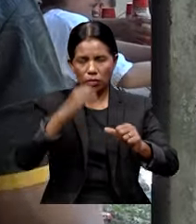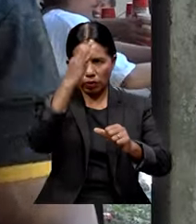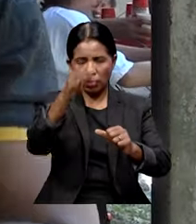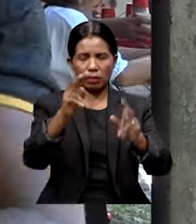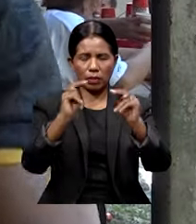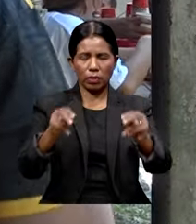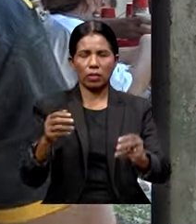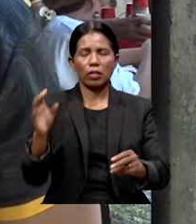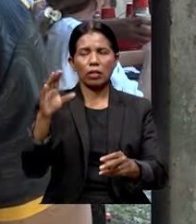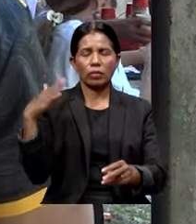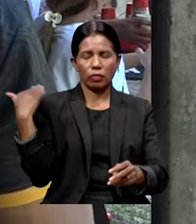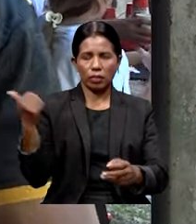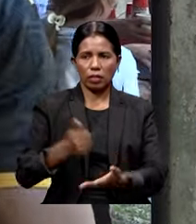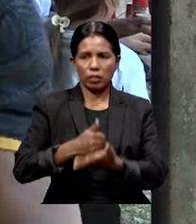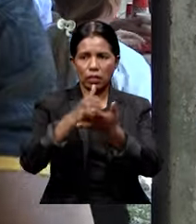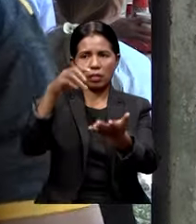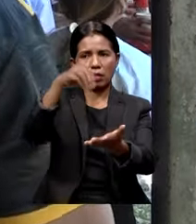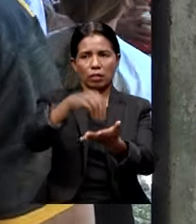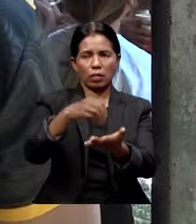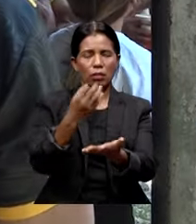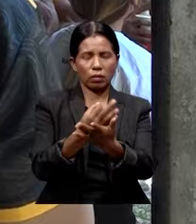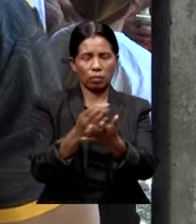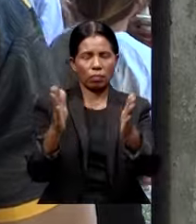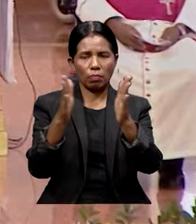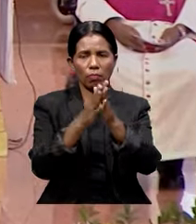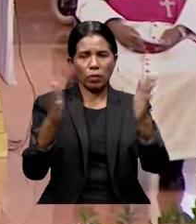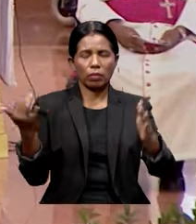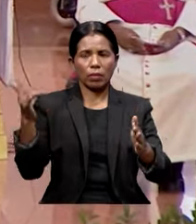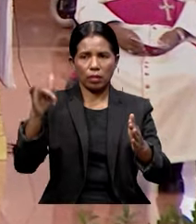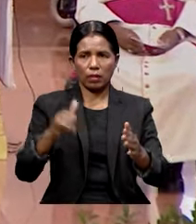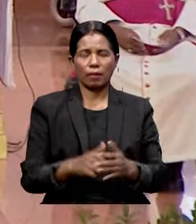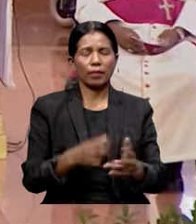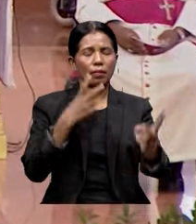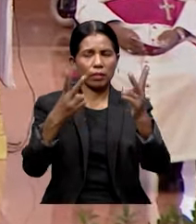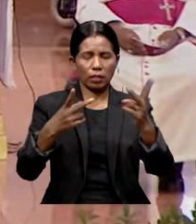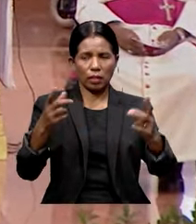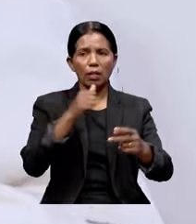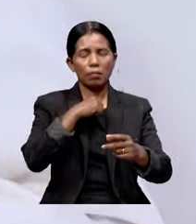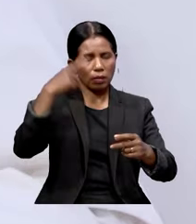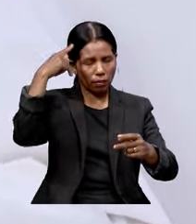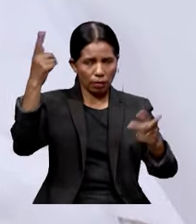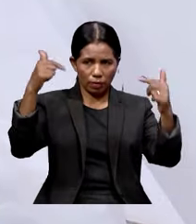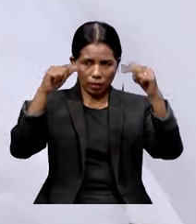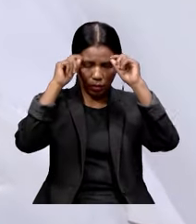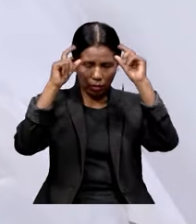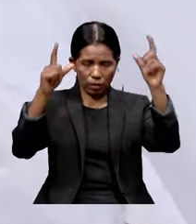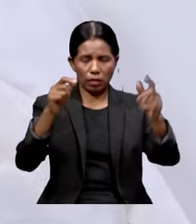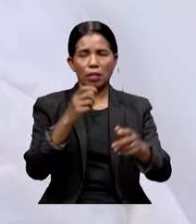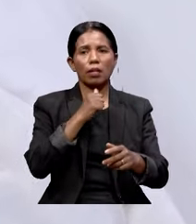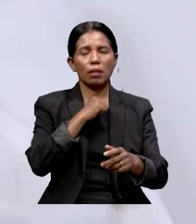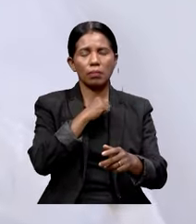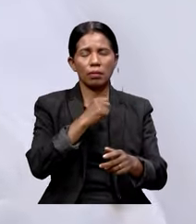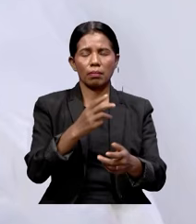homens era do Tulum investe o São Paulo precisa. E a visita Papa Francisco em Mai Timor Leste foi na Laisne, Santo Padre Russo